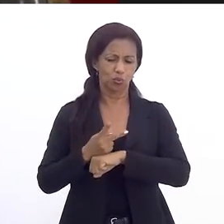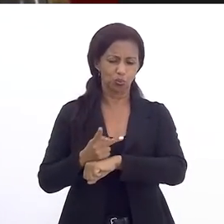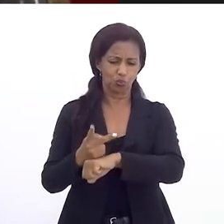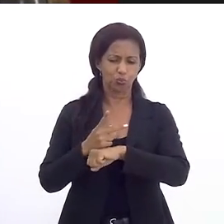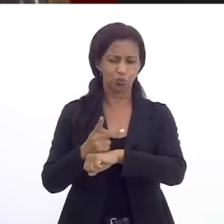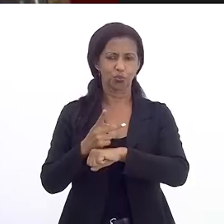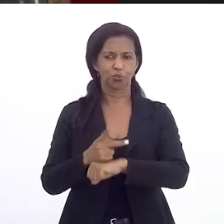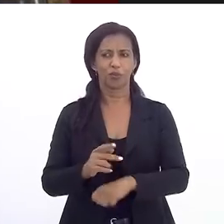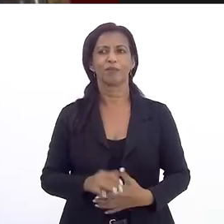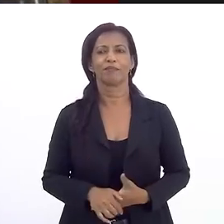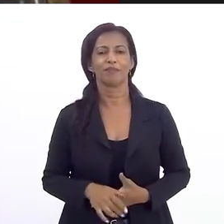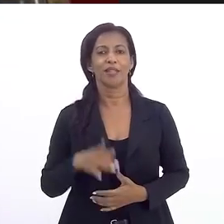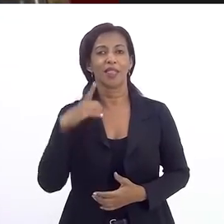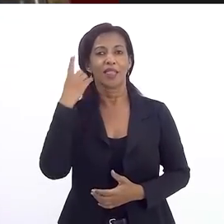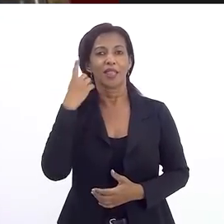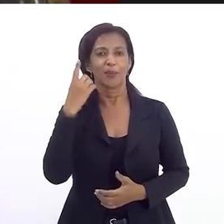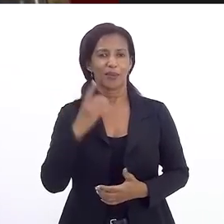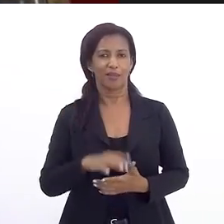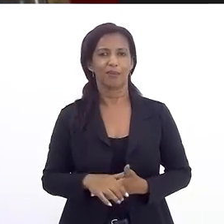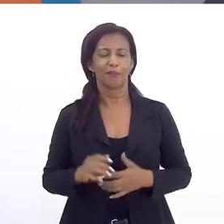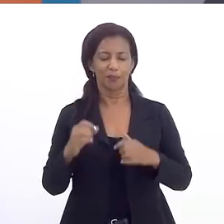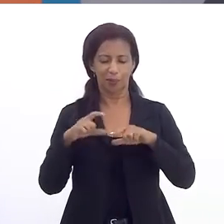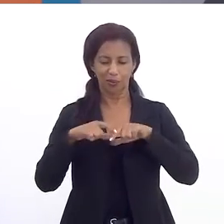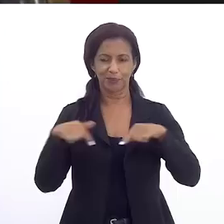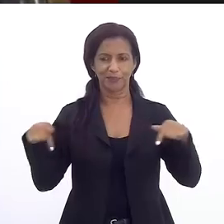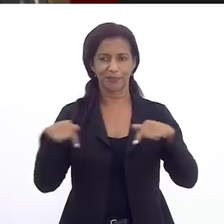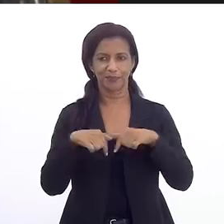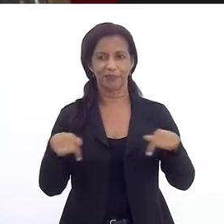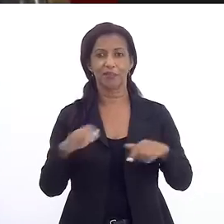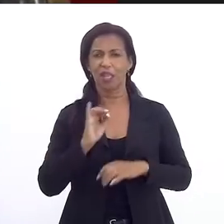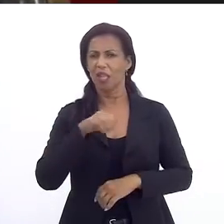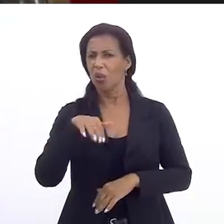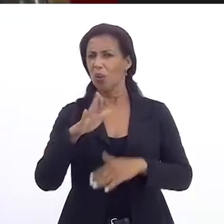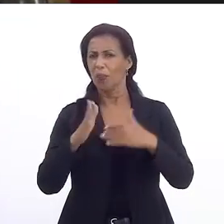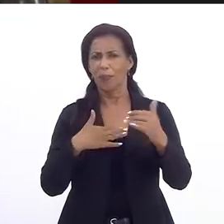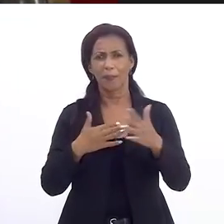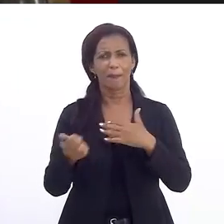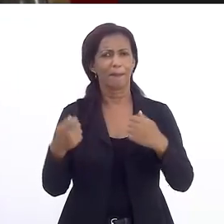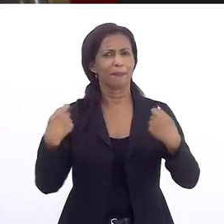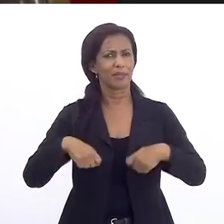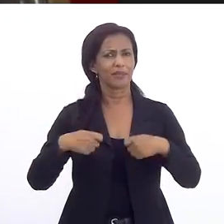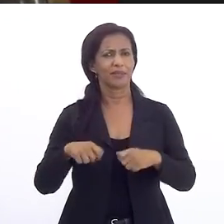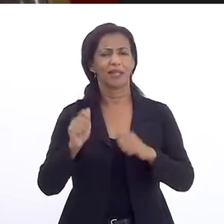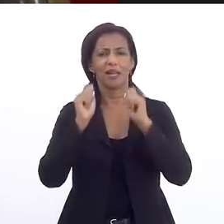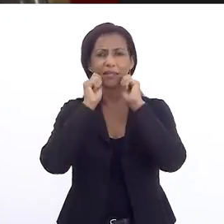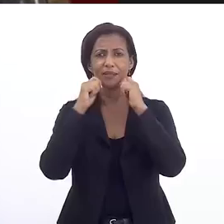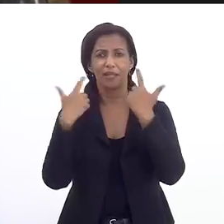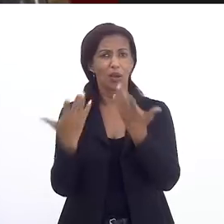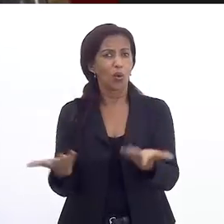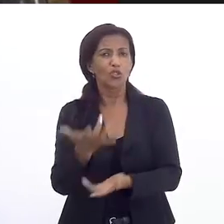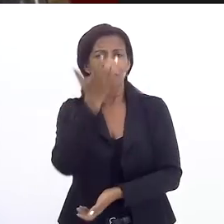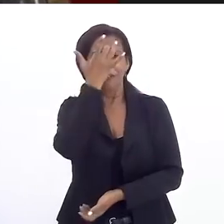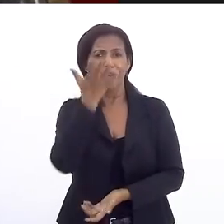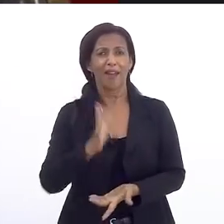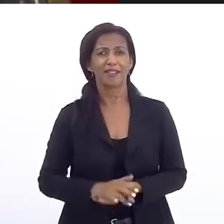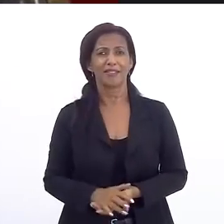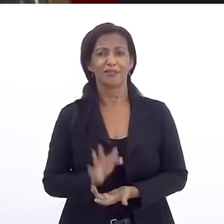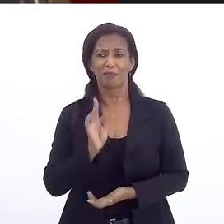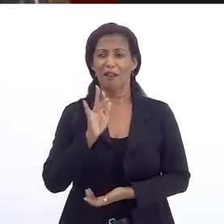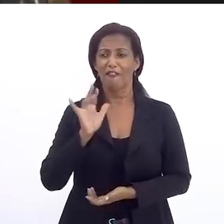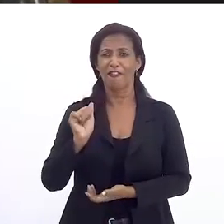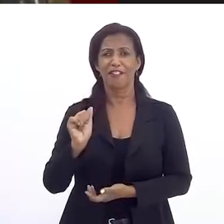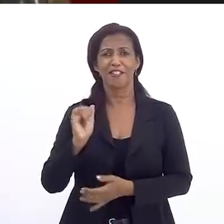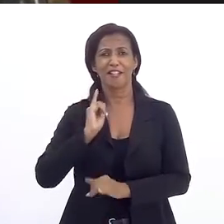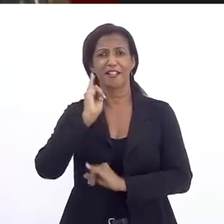Instagram Franciane, deputada Franciane, Então tá tá bom? ótimo. Quem precisar, e tem alérgico, hoje é fácil, né? É só botar Franciane